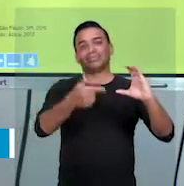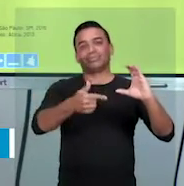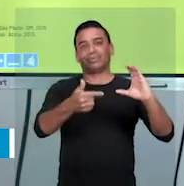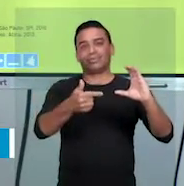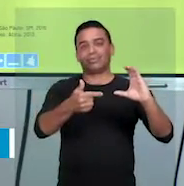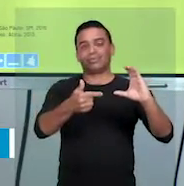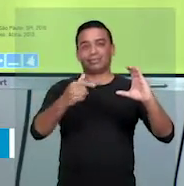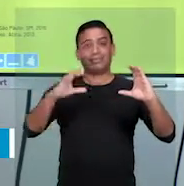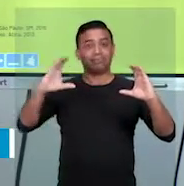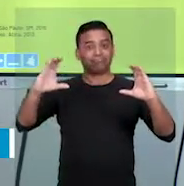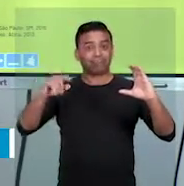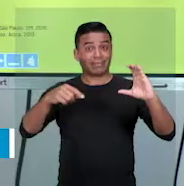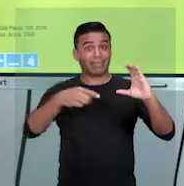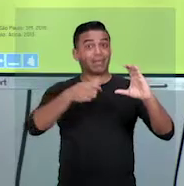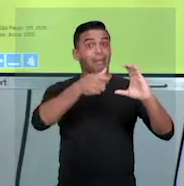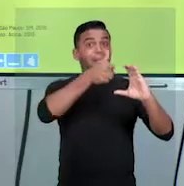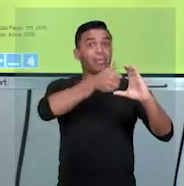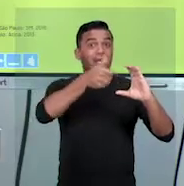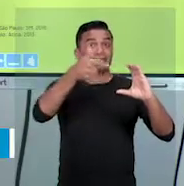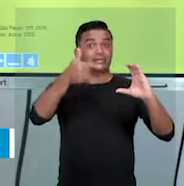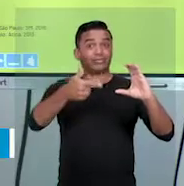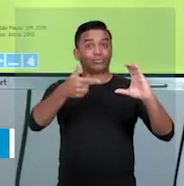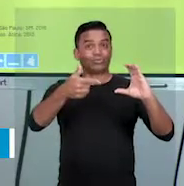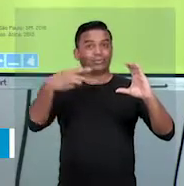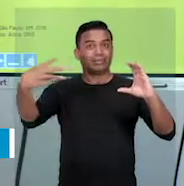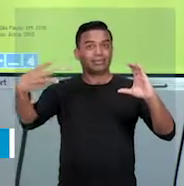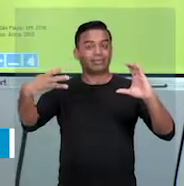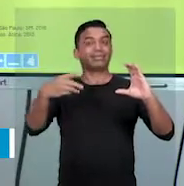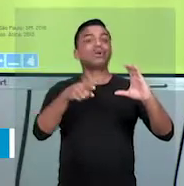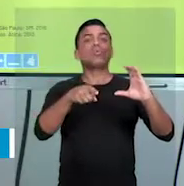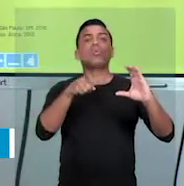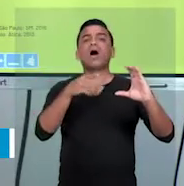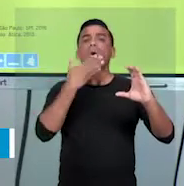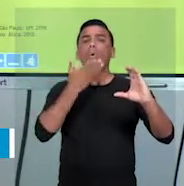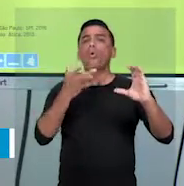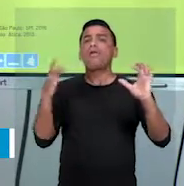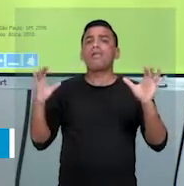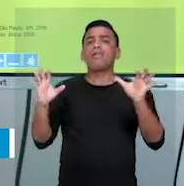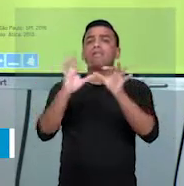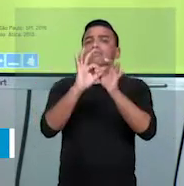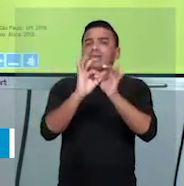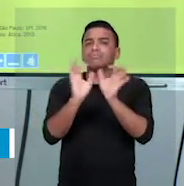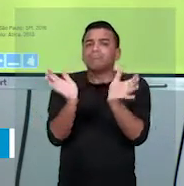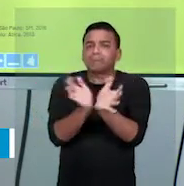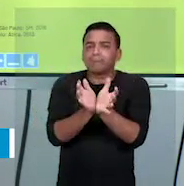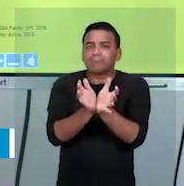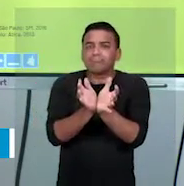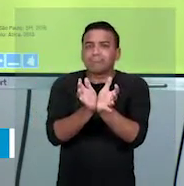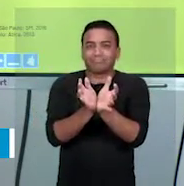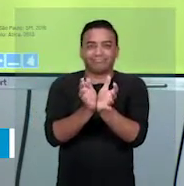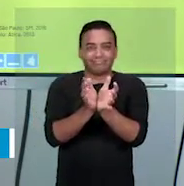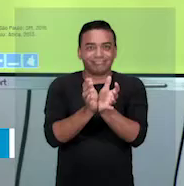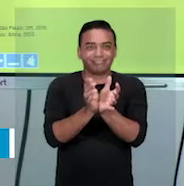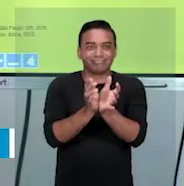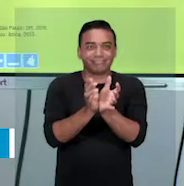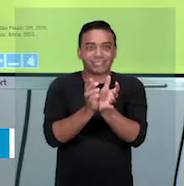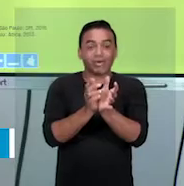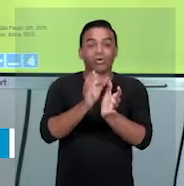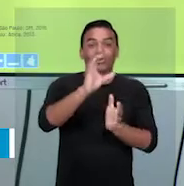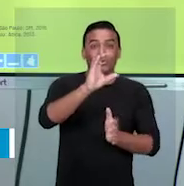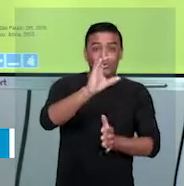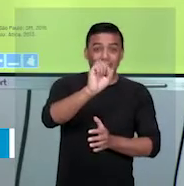secundário. Então, o que eu tenho que fazer? Eu tenho que indicar qual carbono que estará ligado à cadeia. Então,